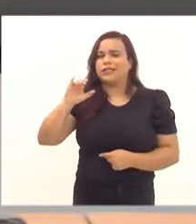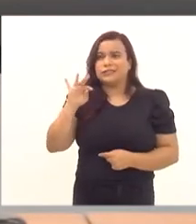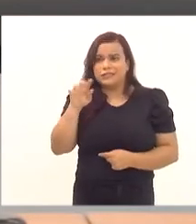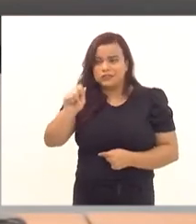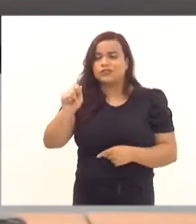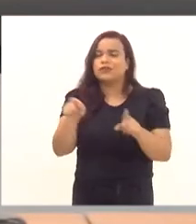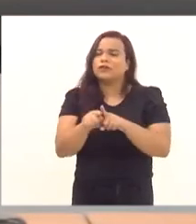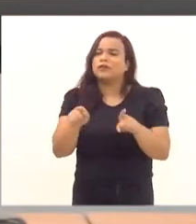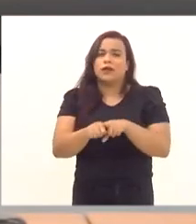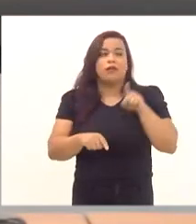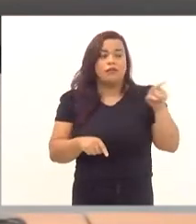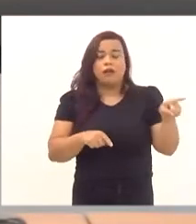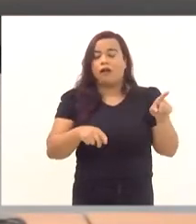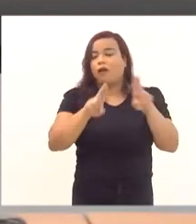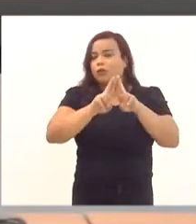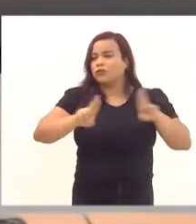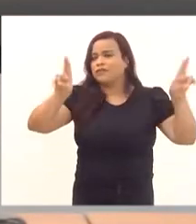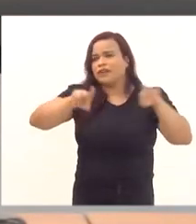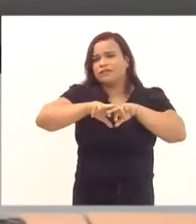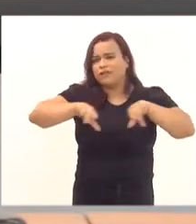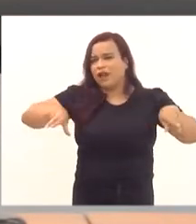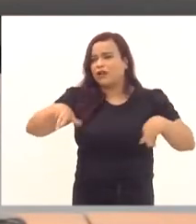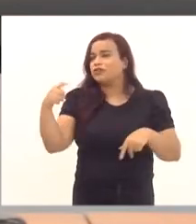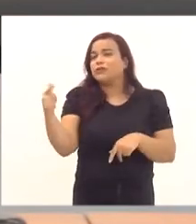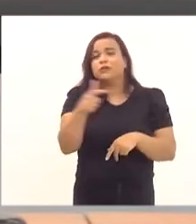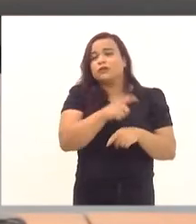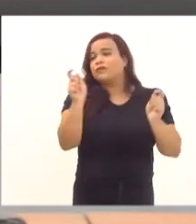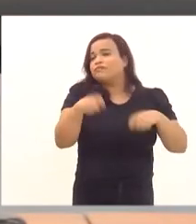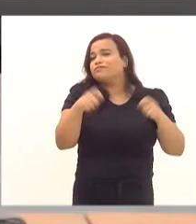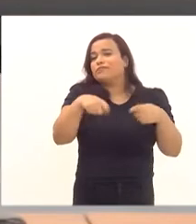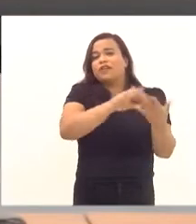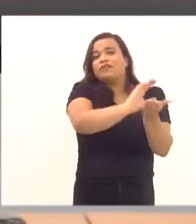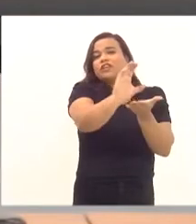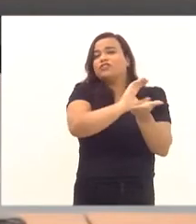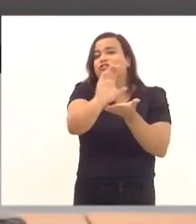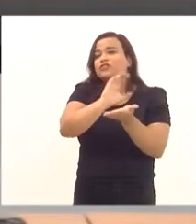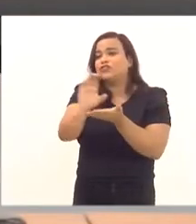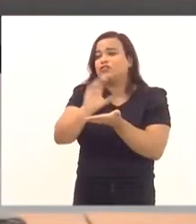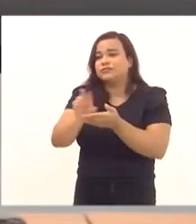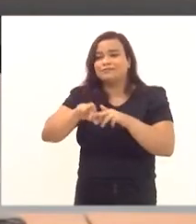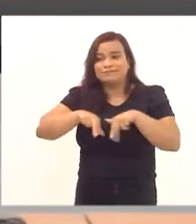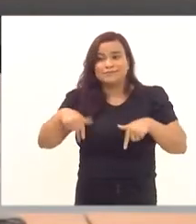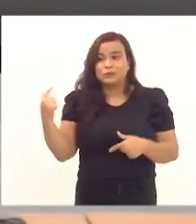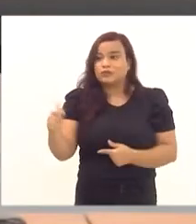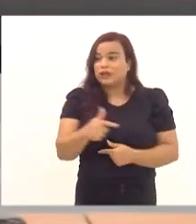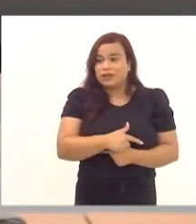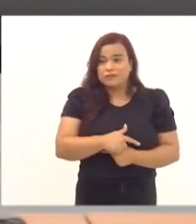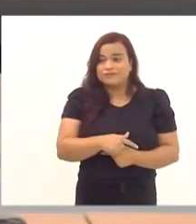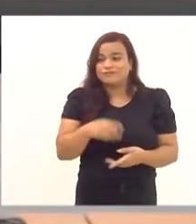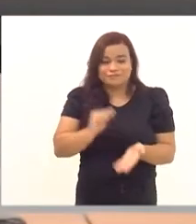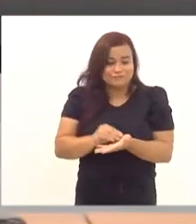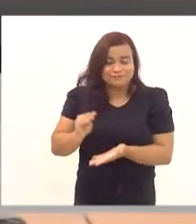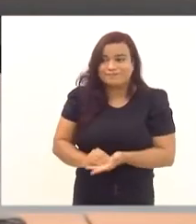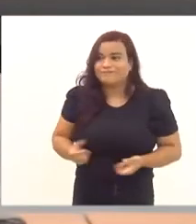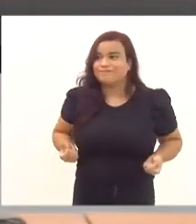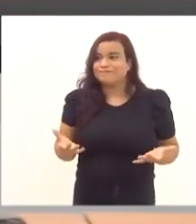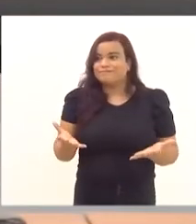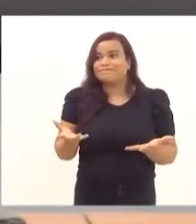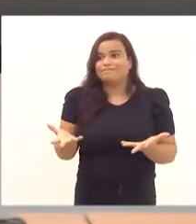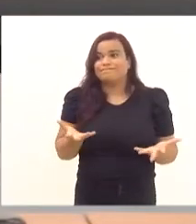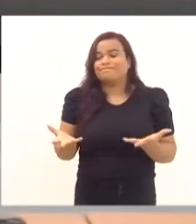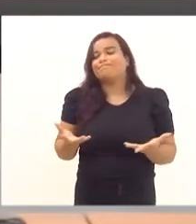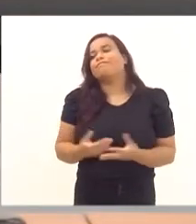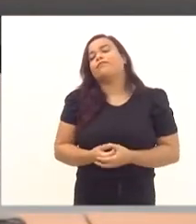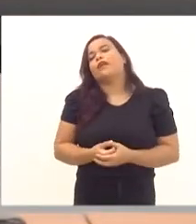Universidades não tem hoje mesma capacidade de investimento para fazer essa intervenção Foi aí que é a